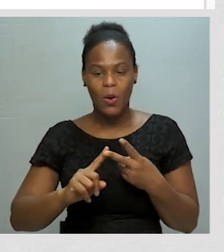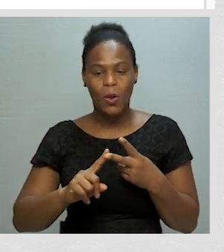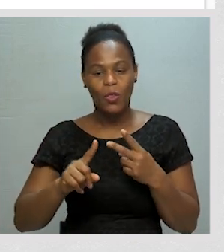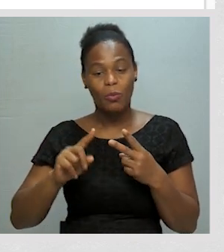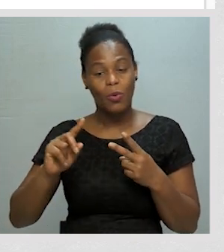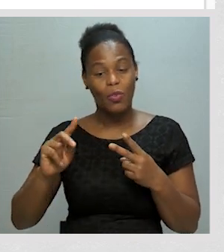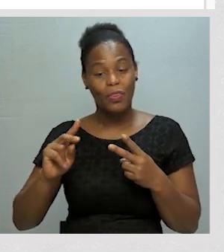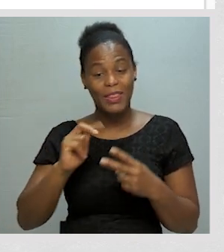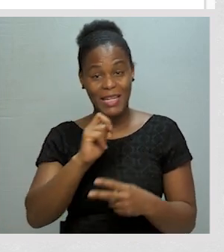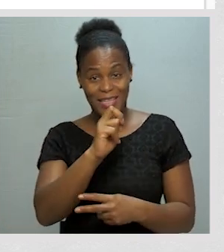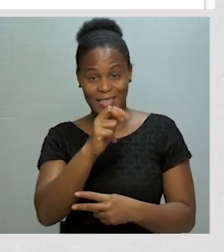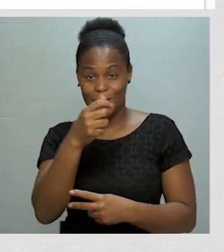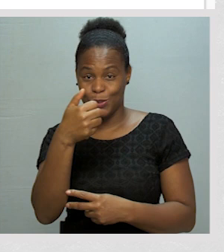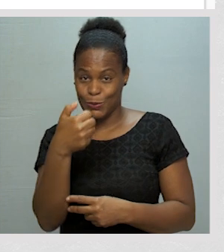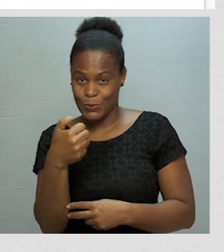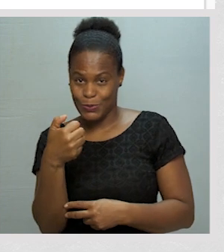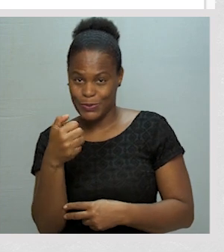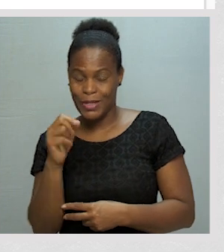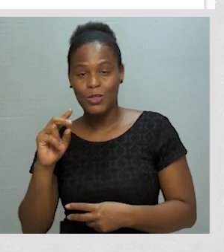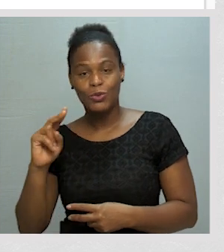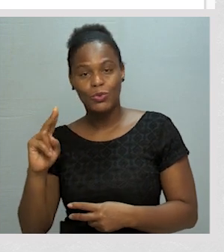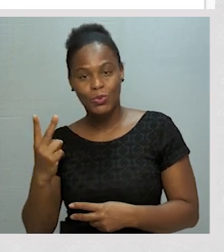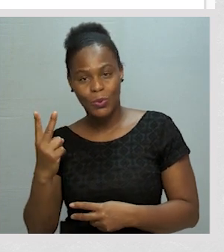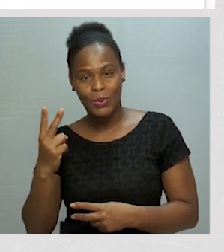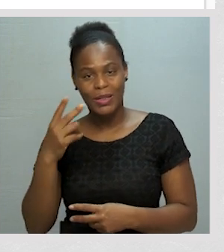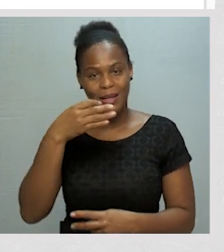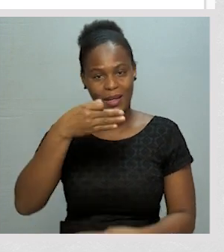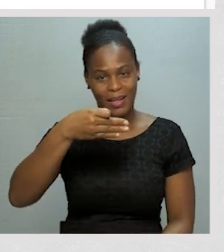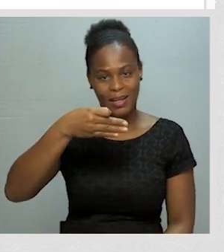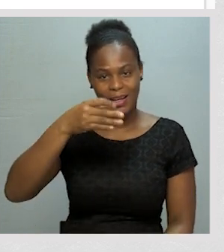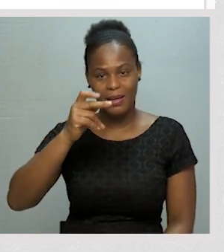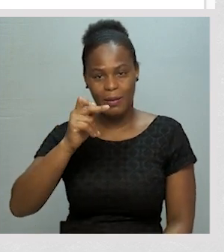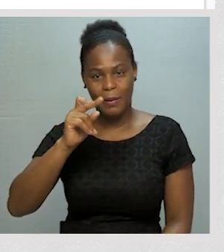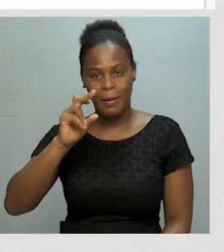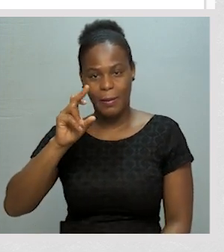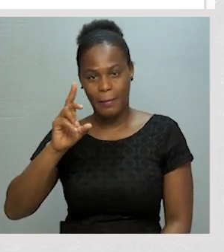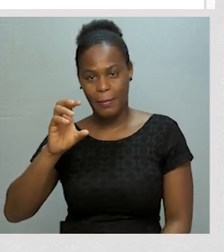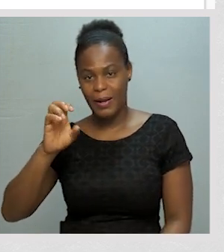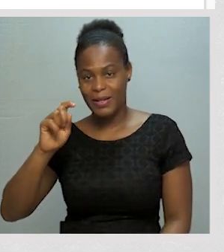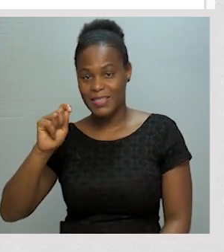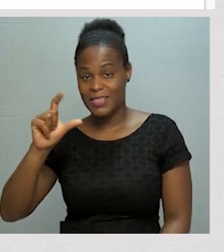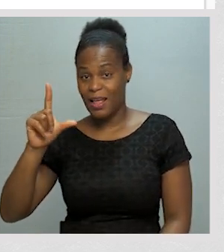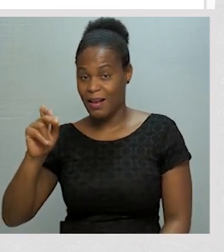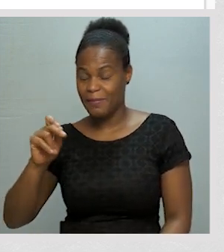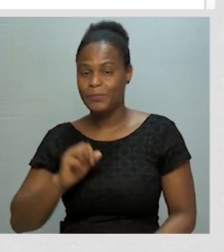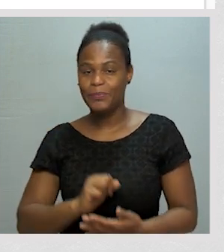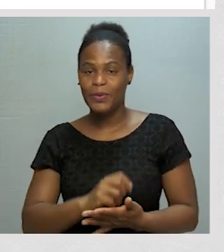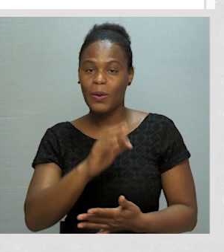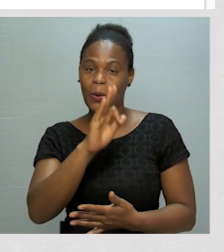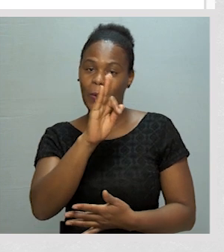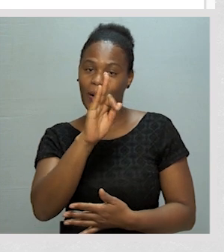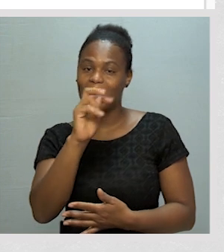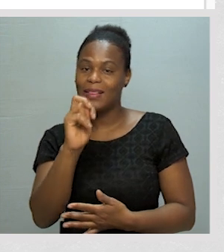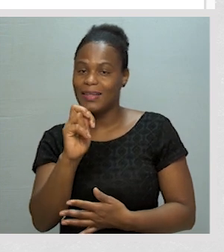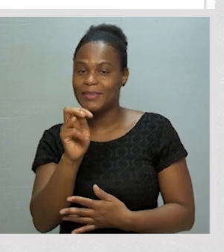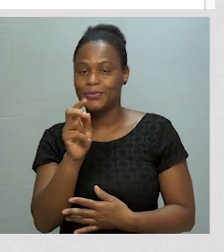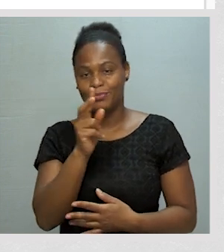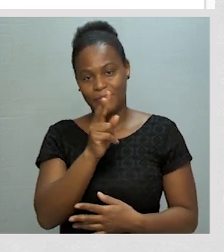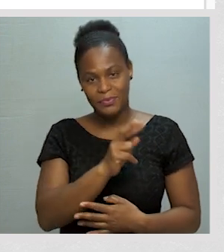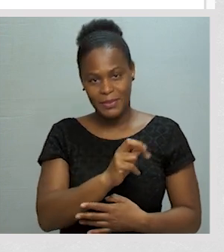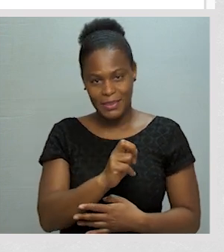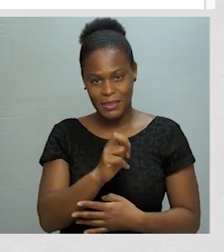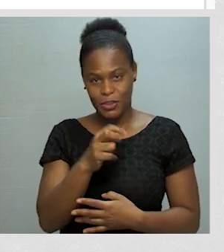Unidade, dezena, sempre o sinal mais. Unidade sempre debaixo de unidade, dezena sempre debaixo de dezena. E